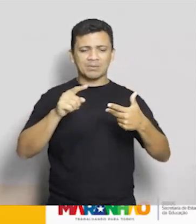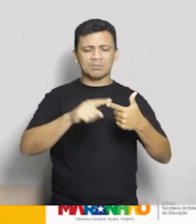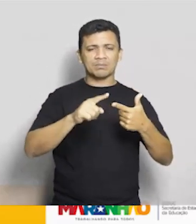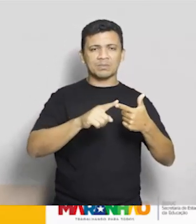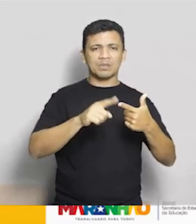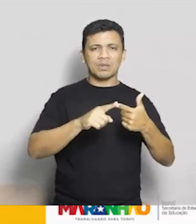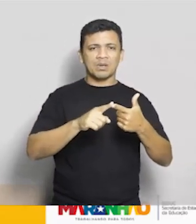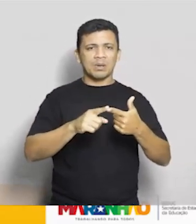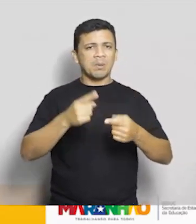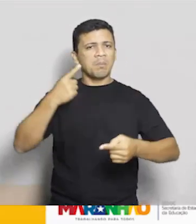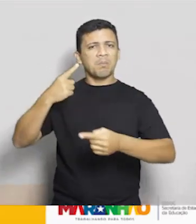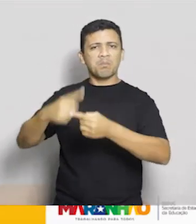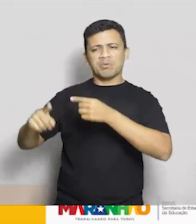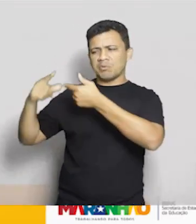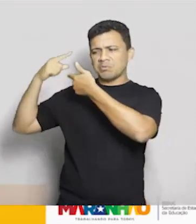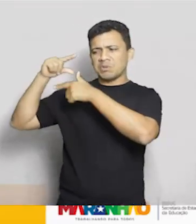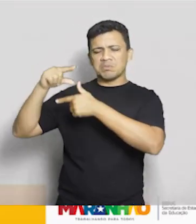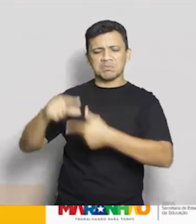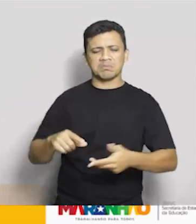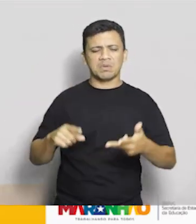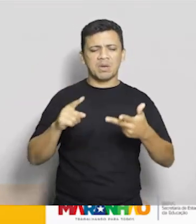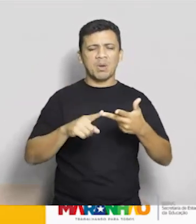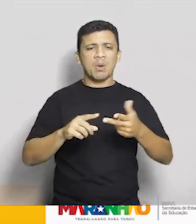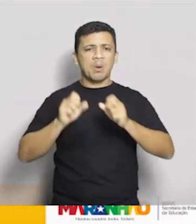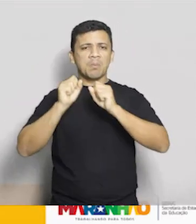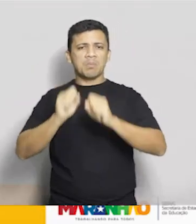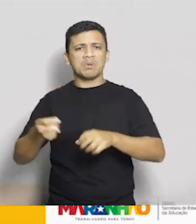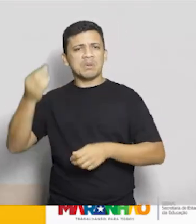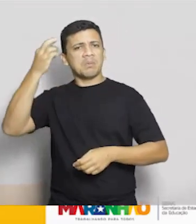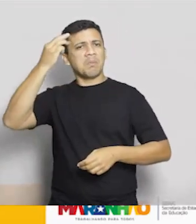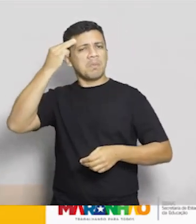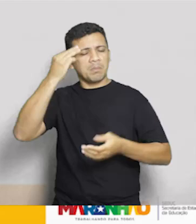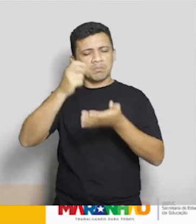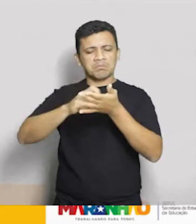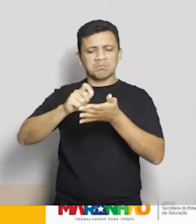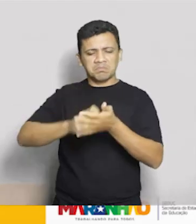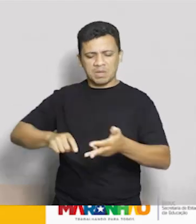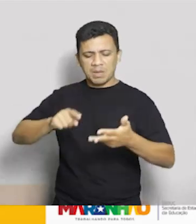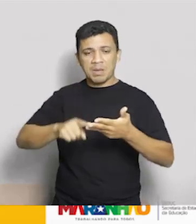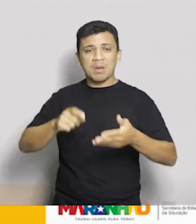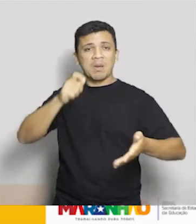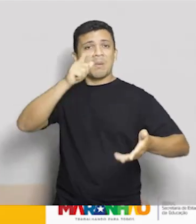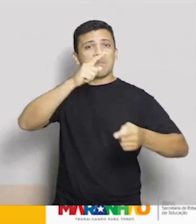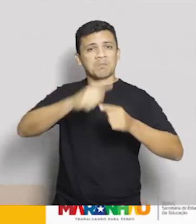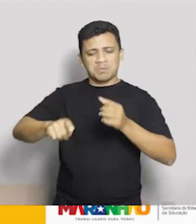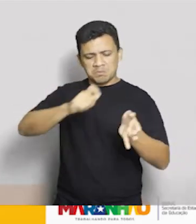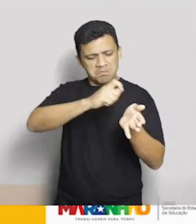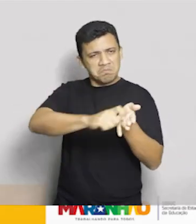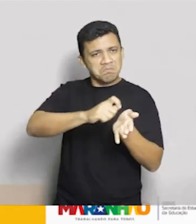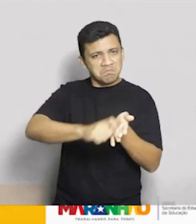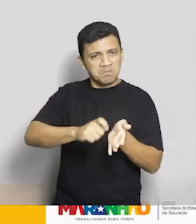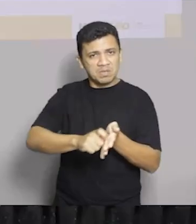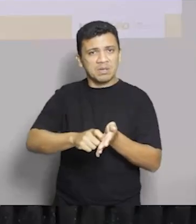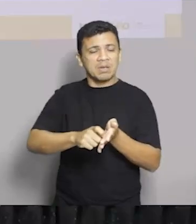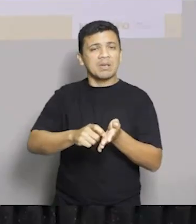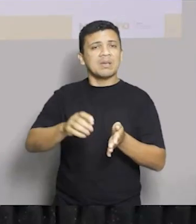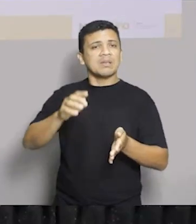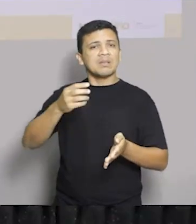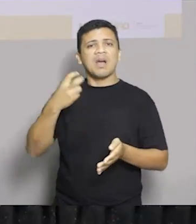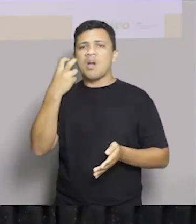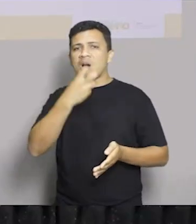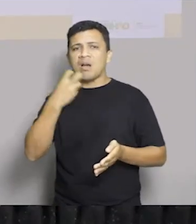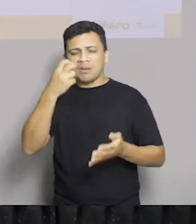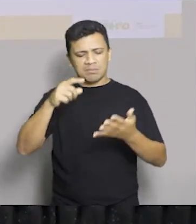tradição o poder sobre as memórias dos registros a censura de produções orais escritas ou a manipulação de pensamentos